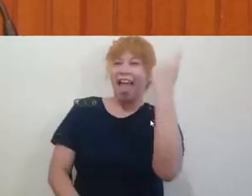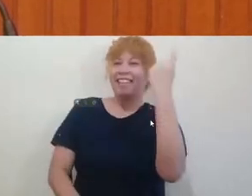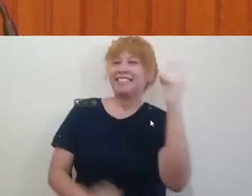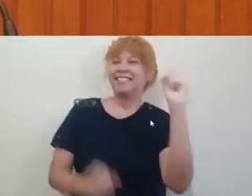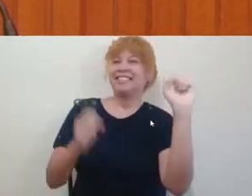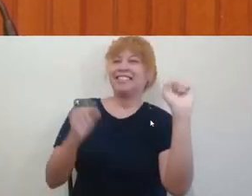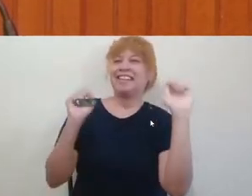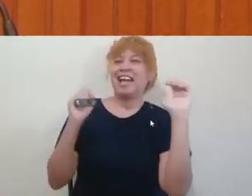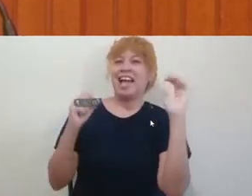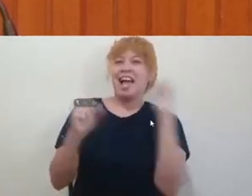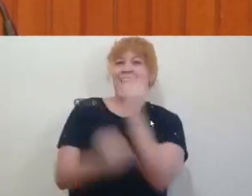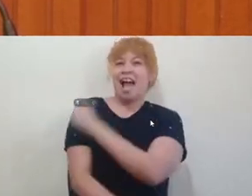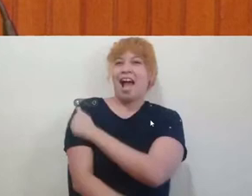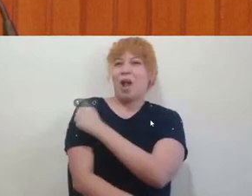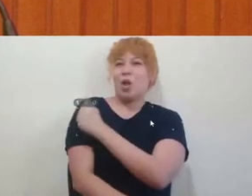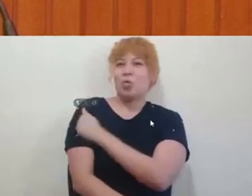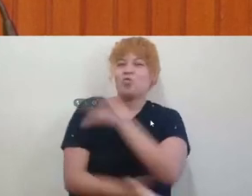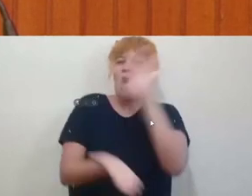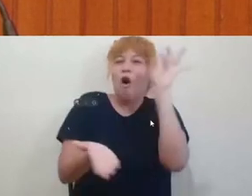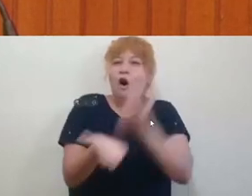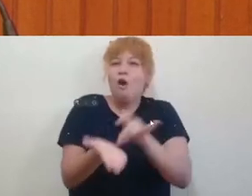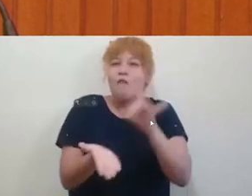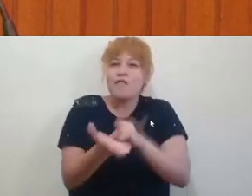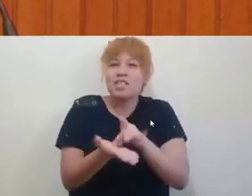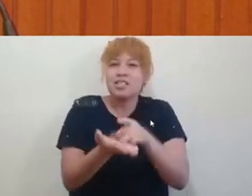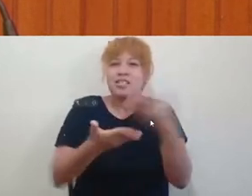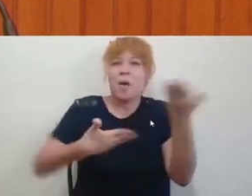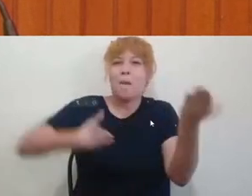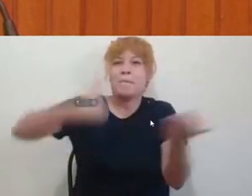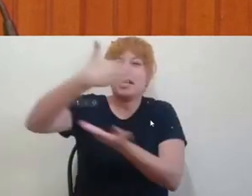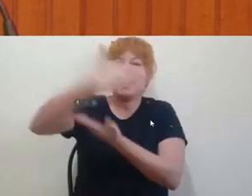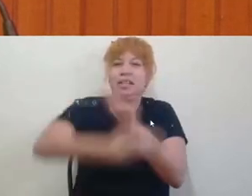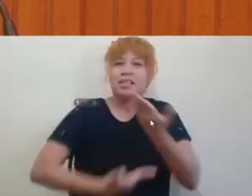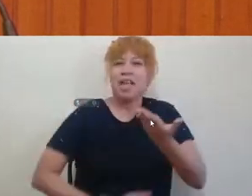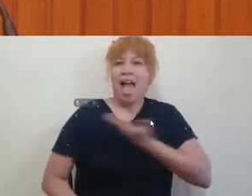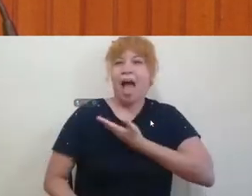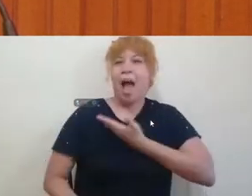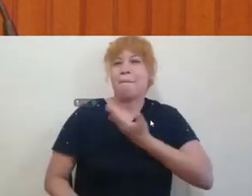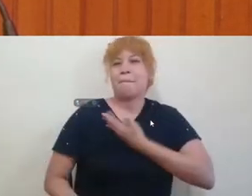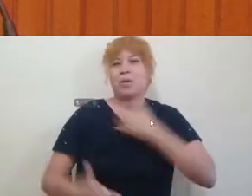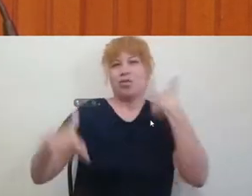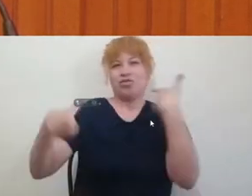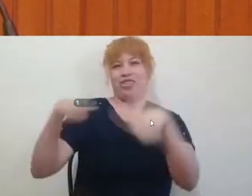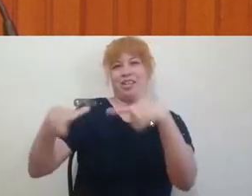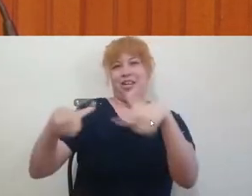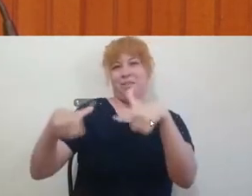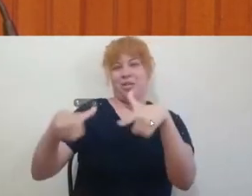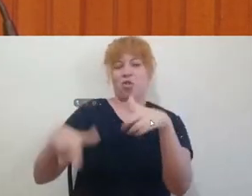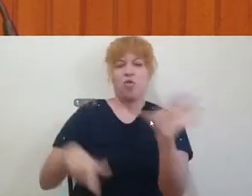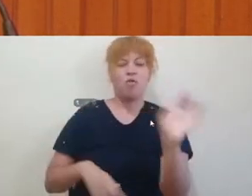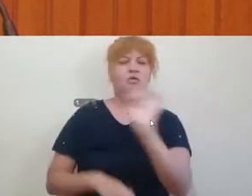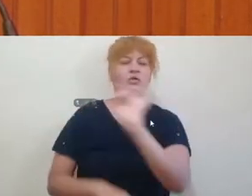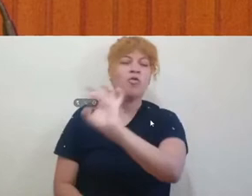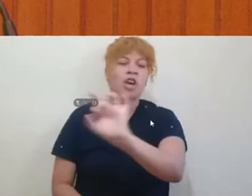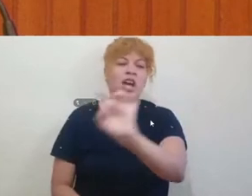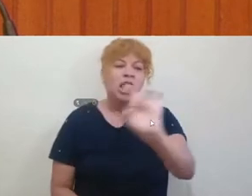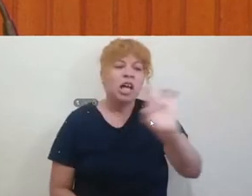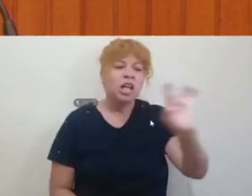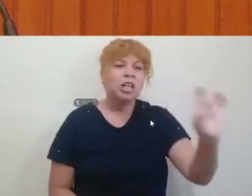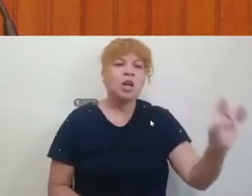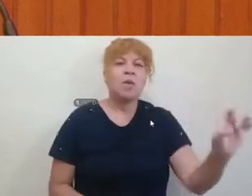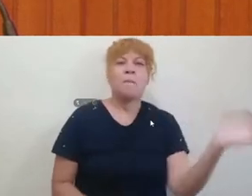do juramentista de bacharelado em Ciências Biológicas. Queremos saber se da parte técnica já é possível